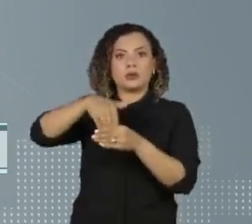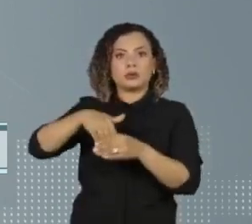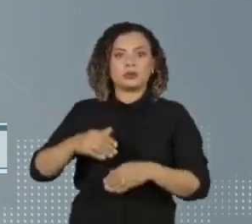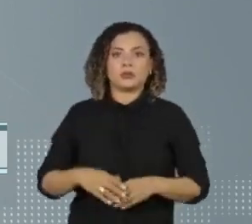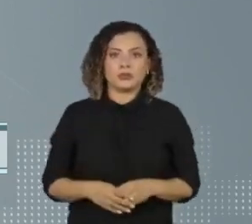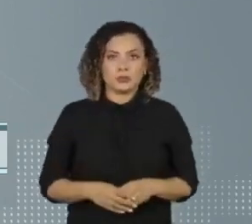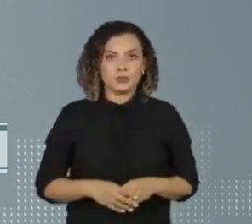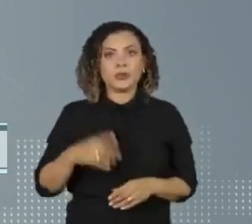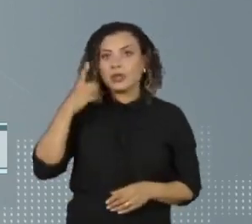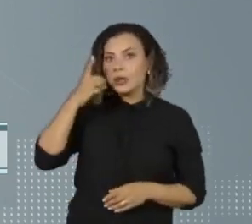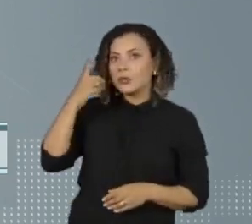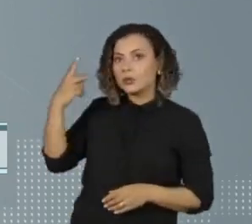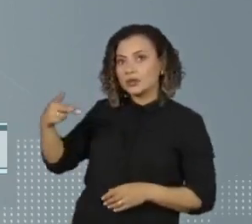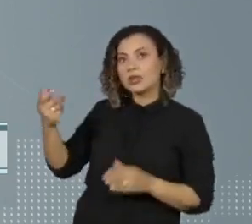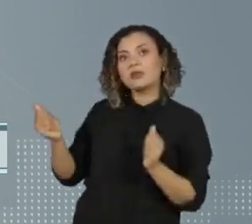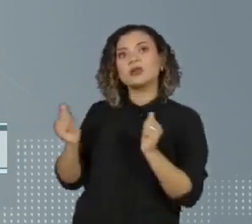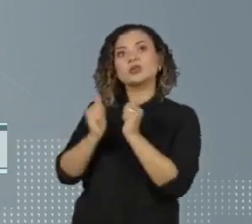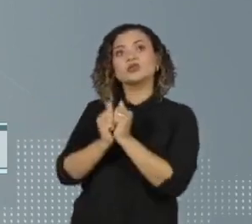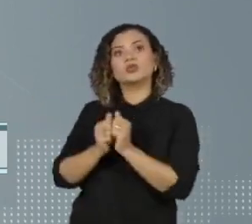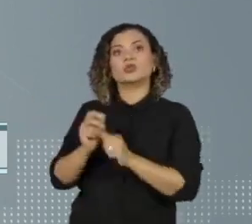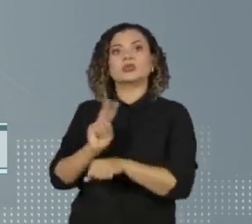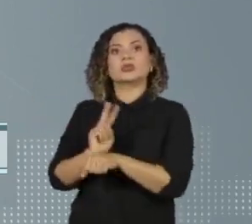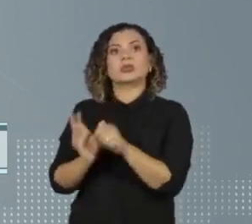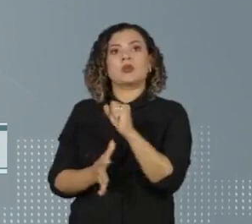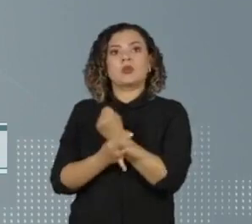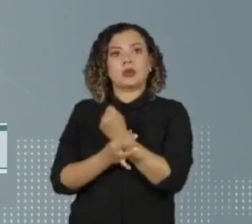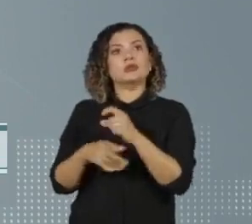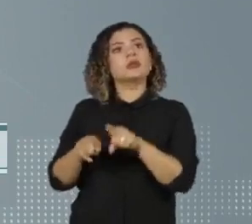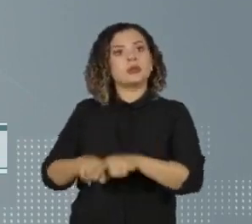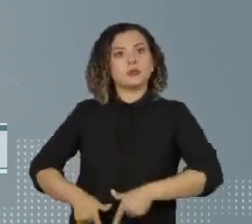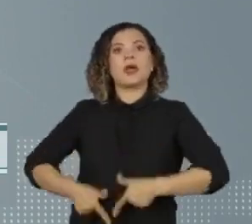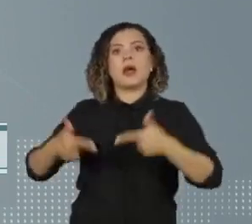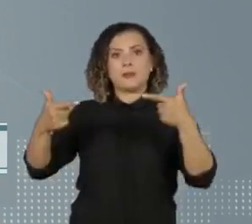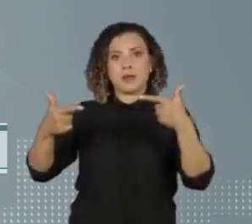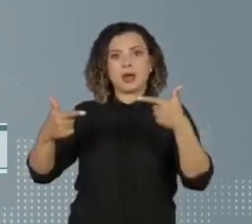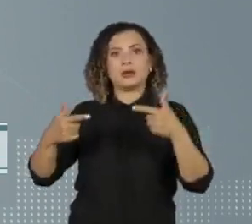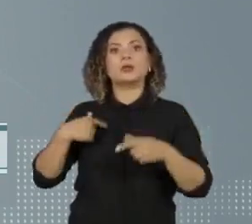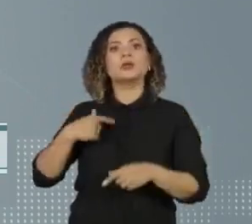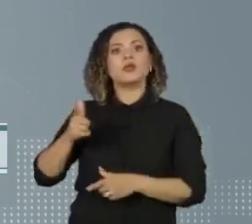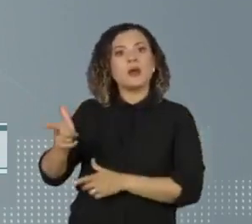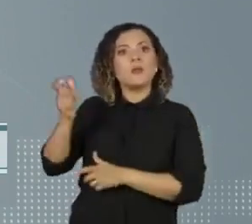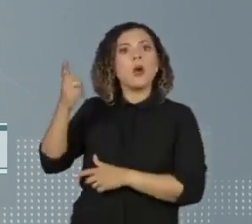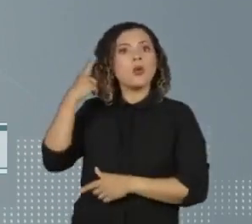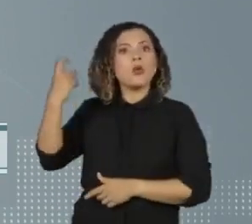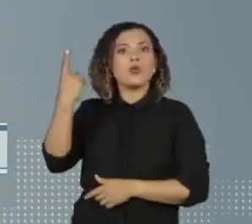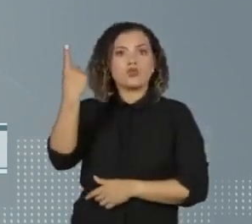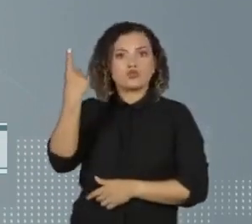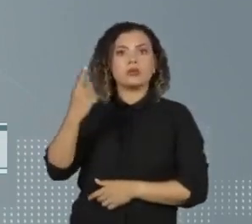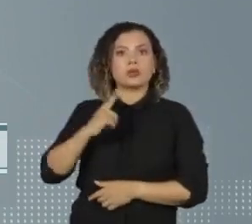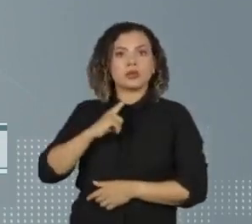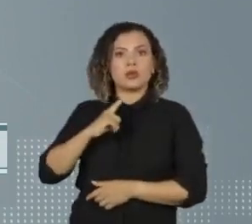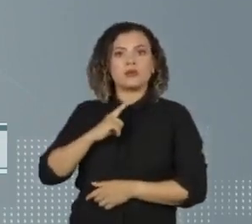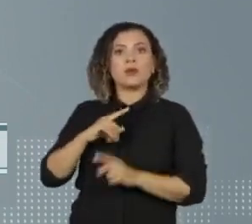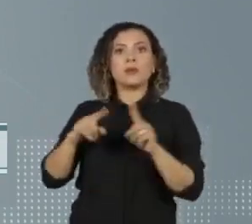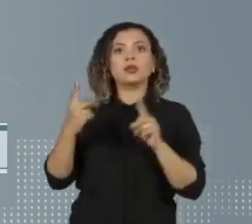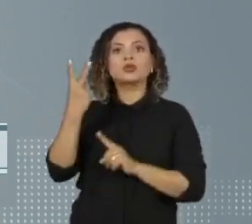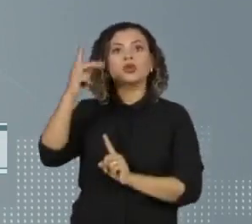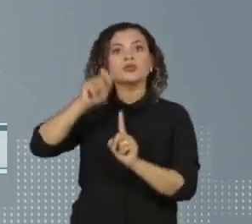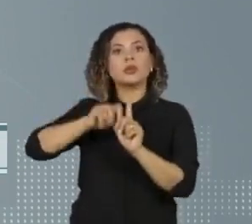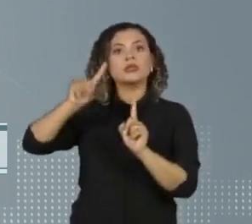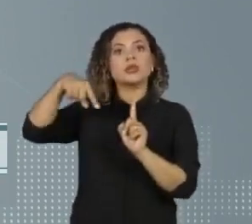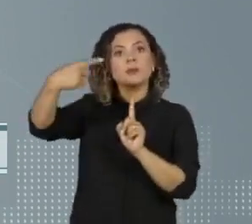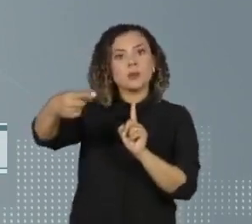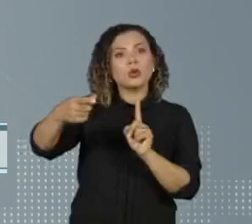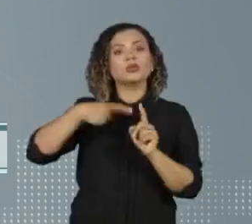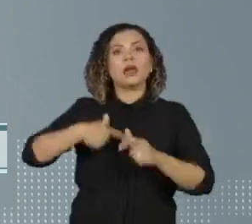a deputada estava acompanhada de um segurança também armado um tiro foi disparado somente dois meses depois